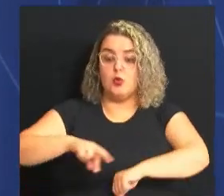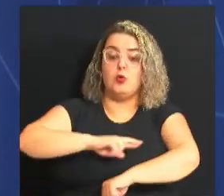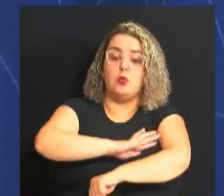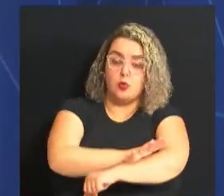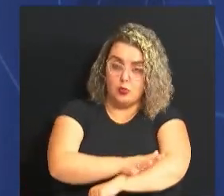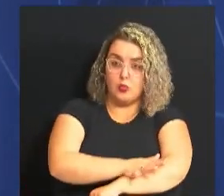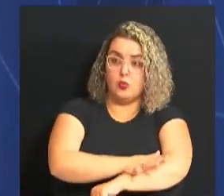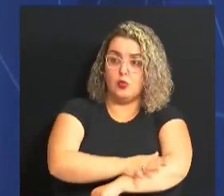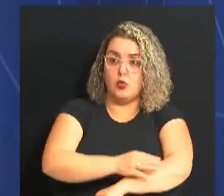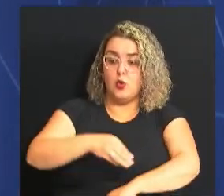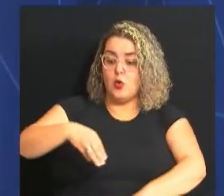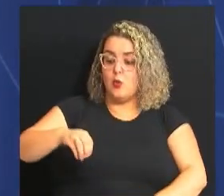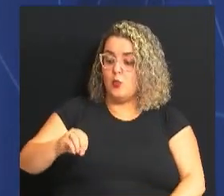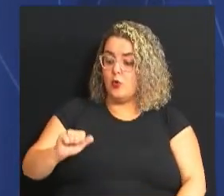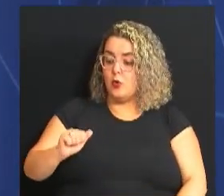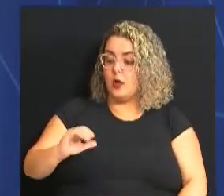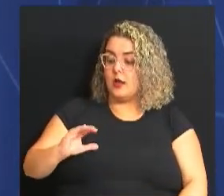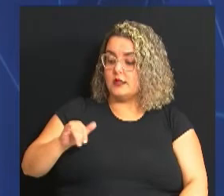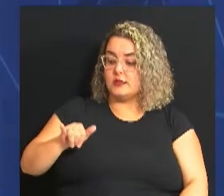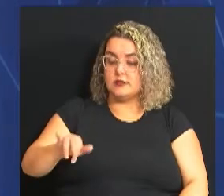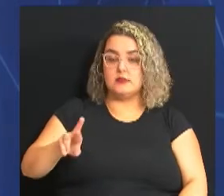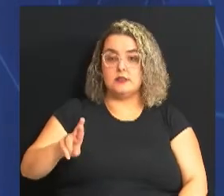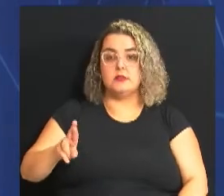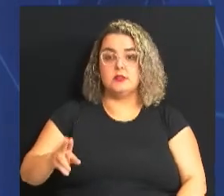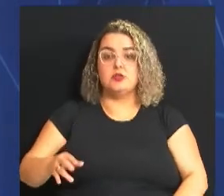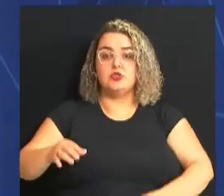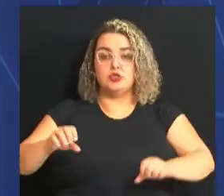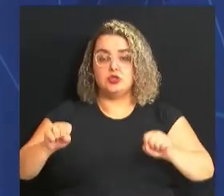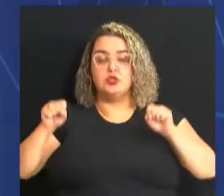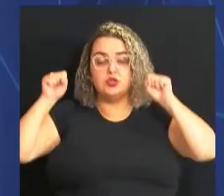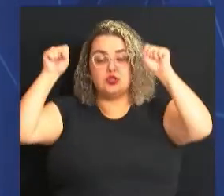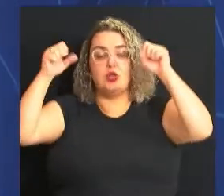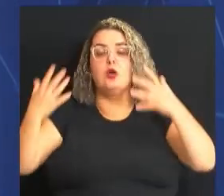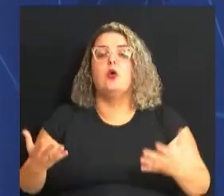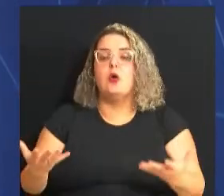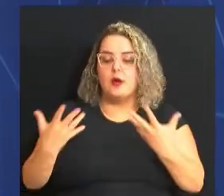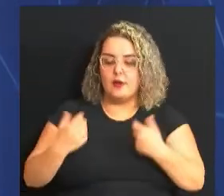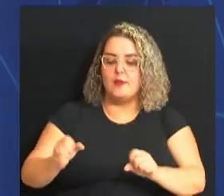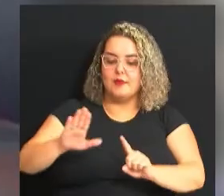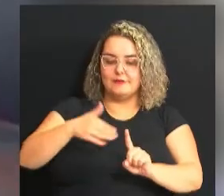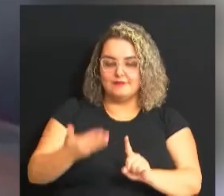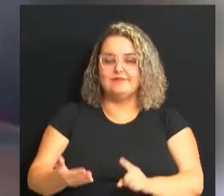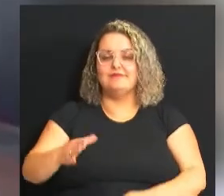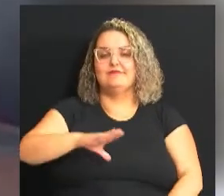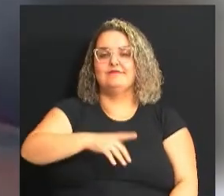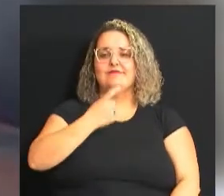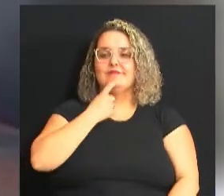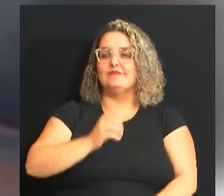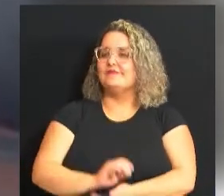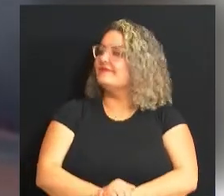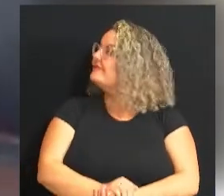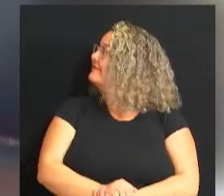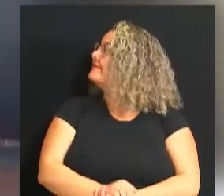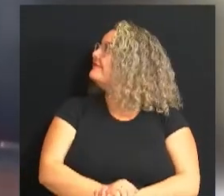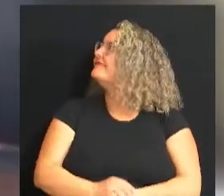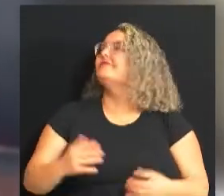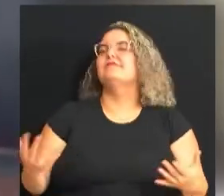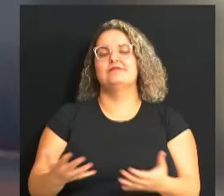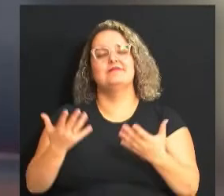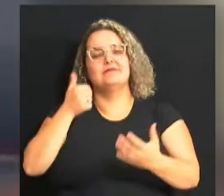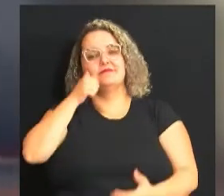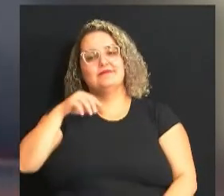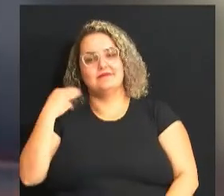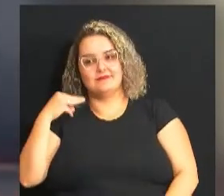o Moacir de Xangô recebeu homenagem aqui da Câmara de Campinas. Por iniciativa da vereadora